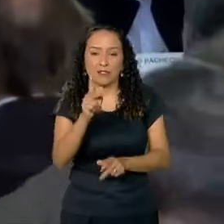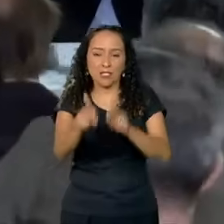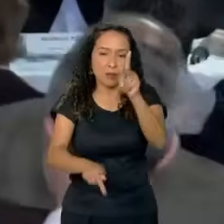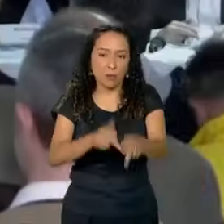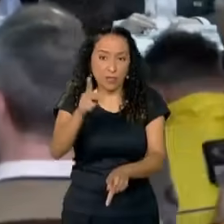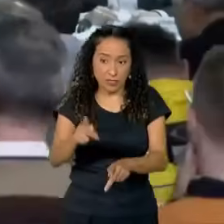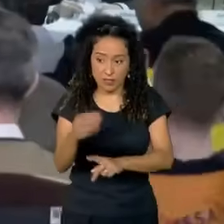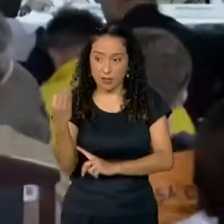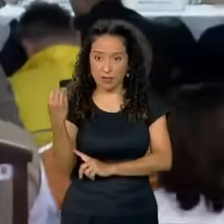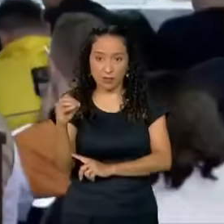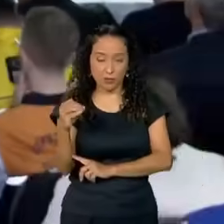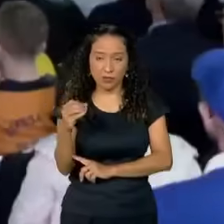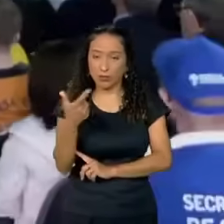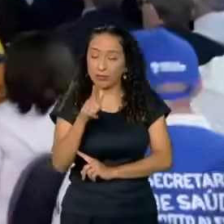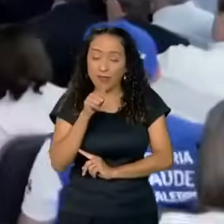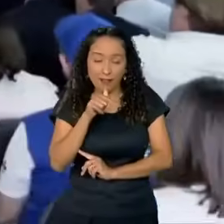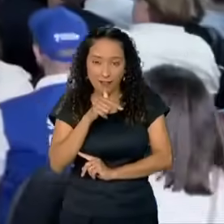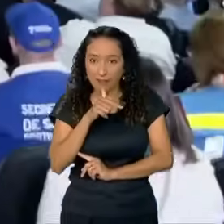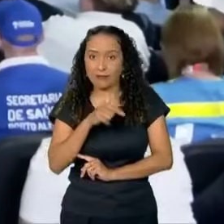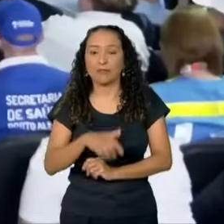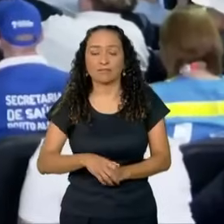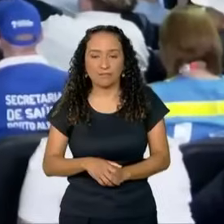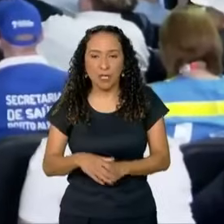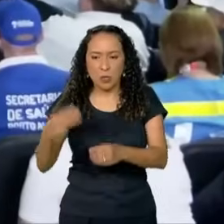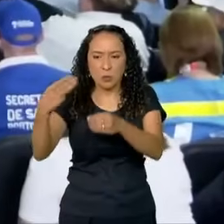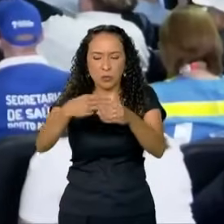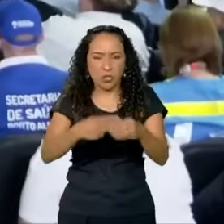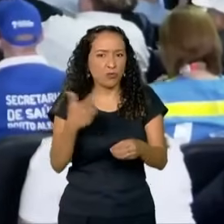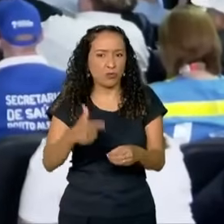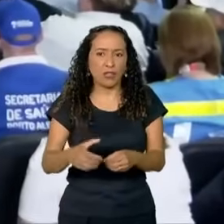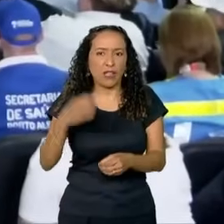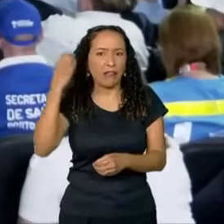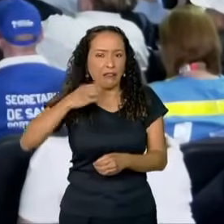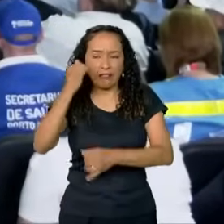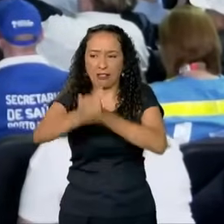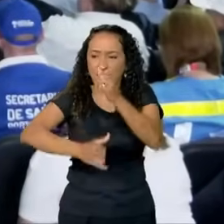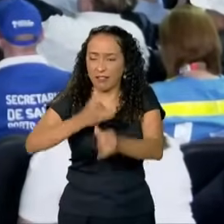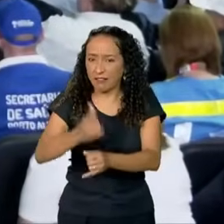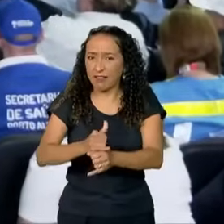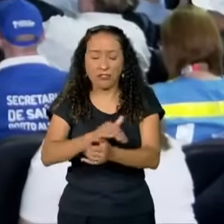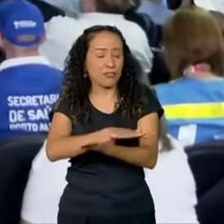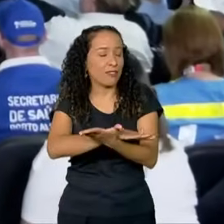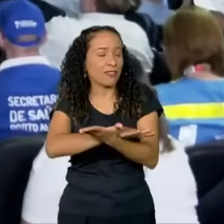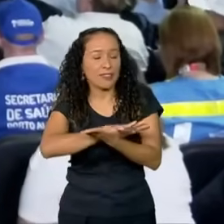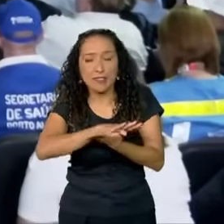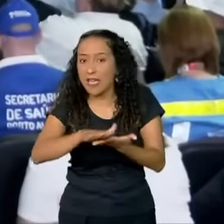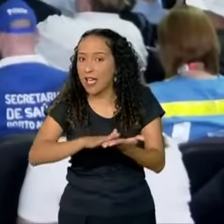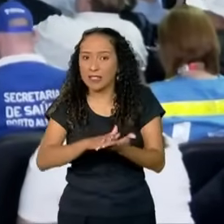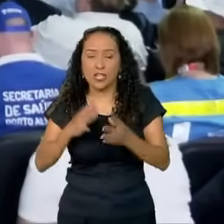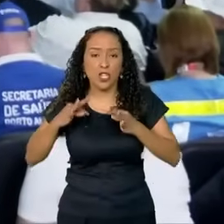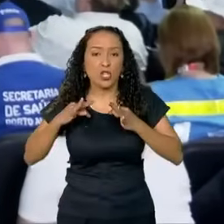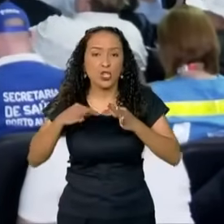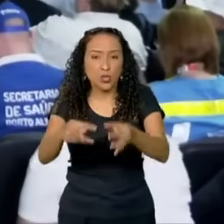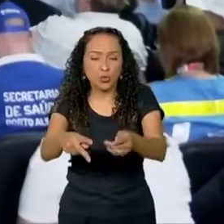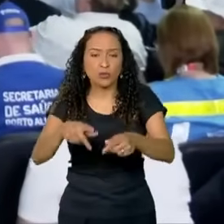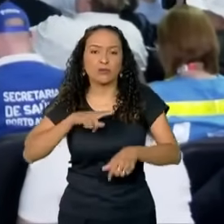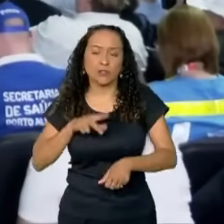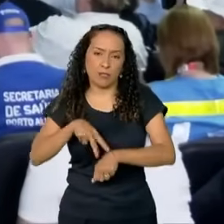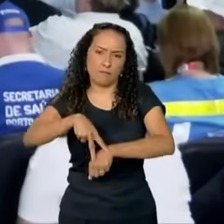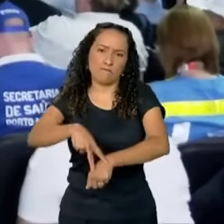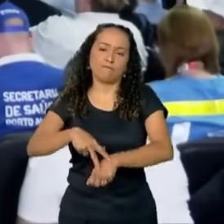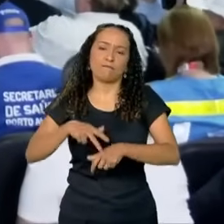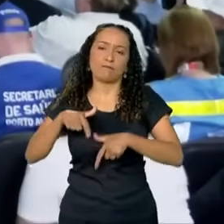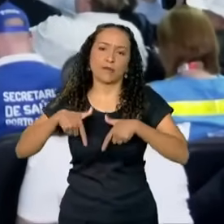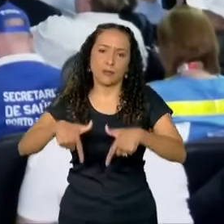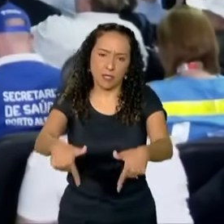praticamente, desabastecida, municípios sem telefonia e sem internet. A gente entra em campo, quero dizer que em todas as frentes há atuação,